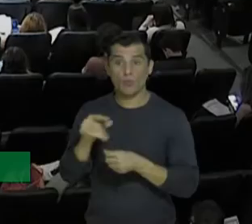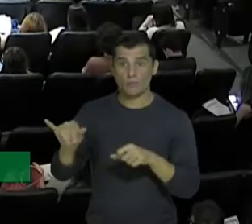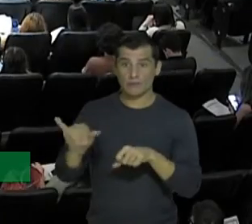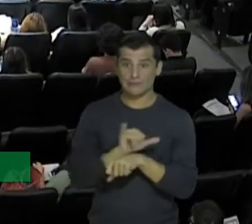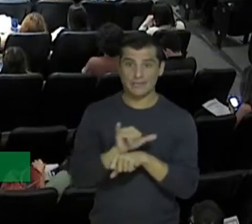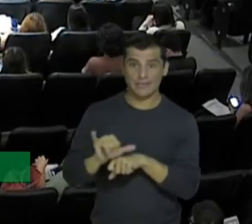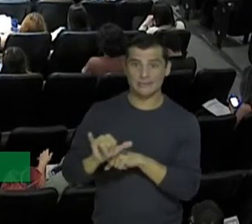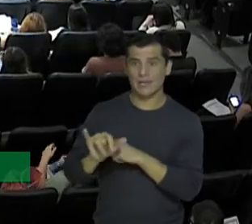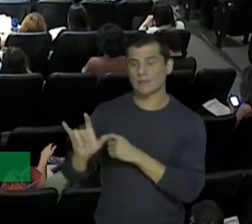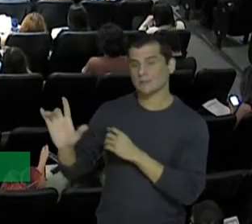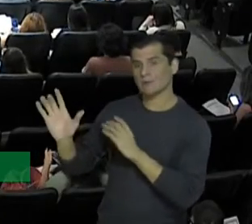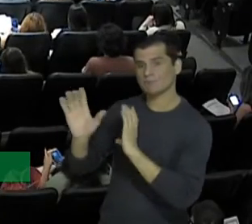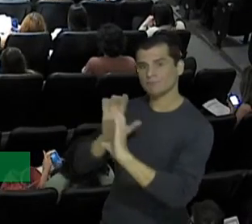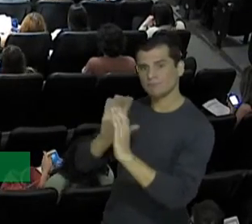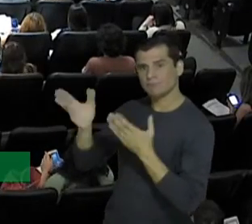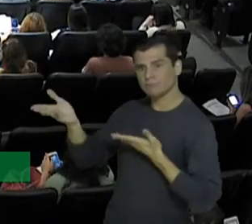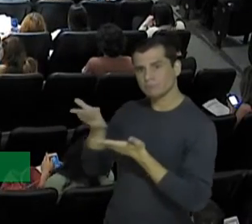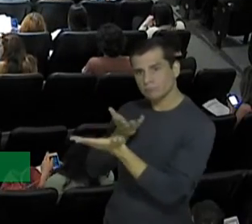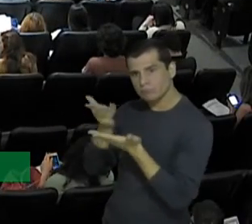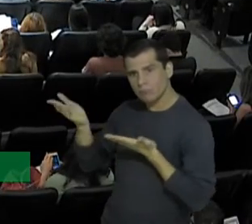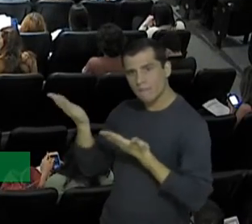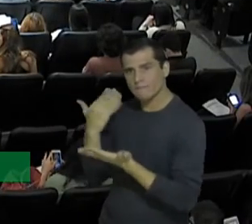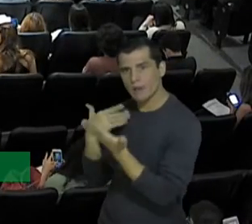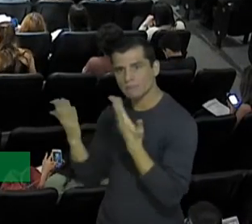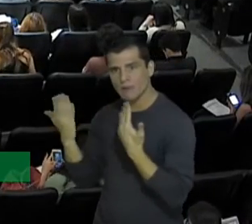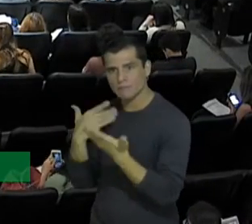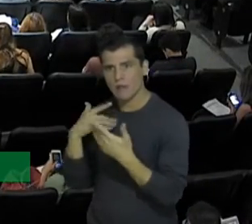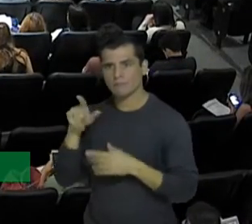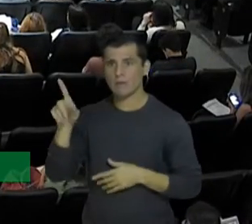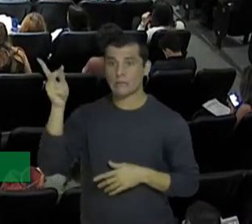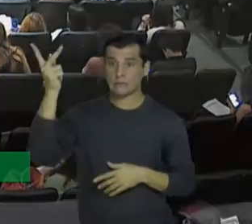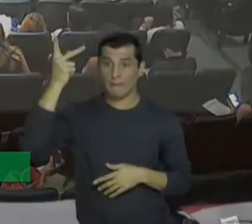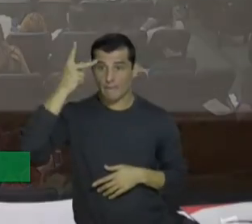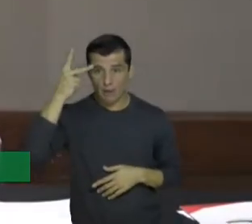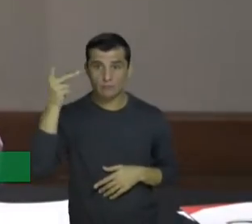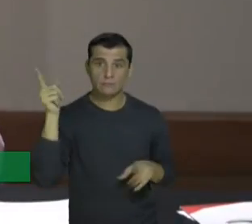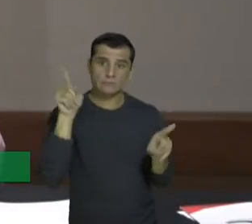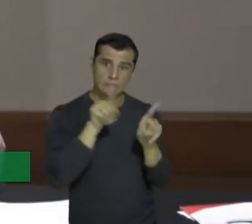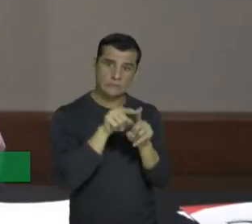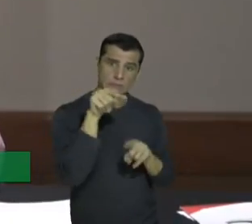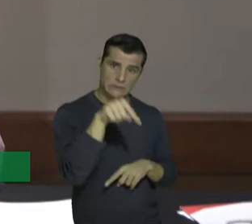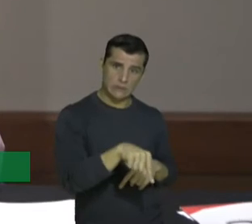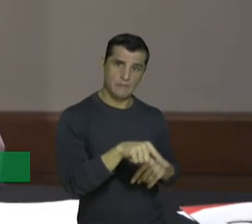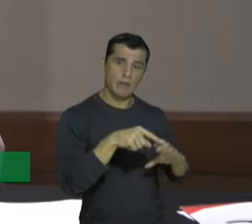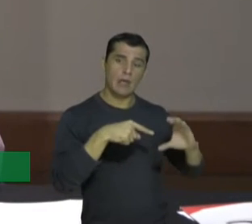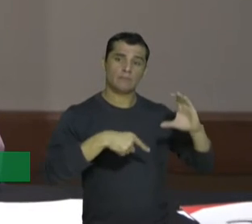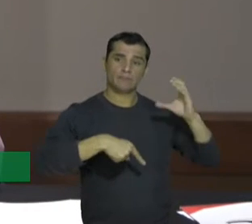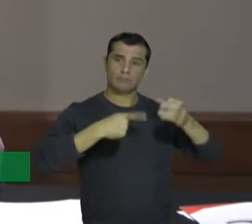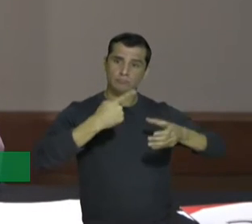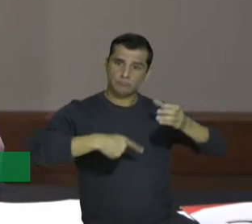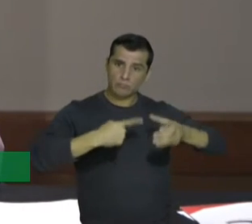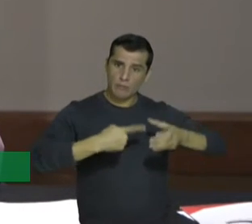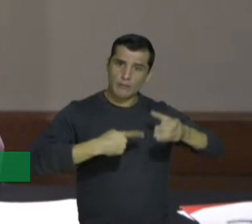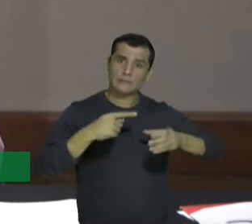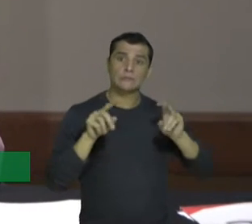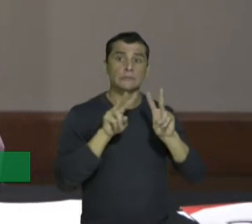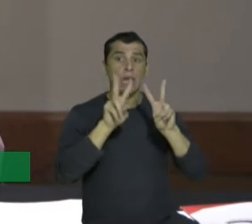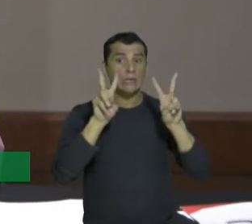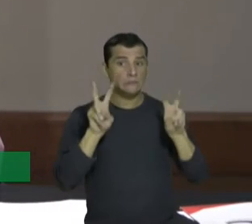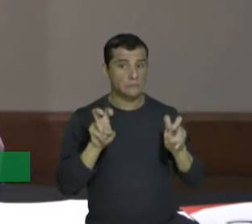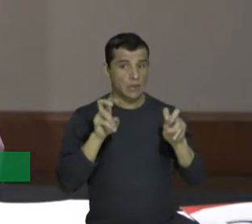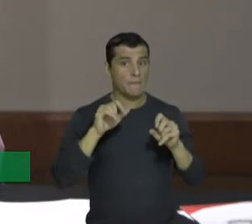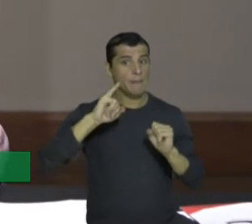comunicação eh que se que se estabelece com aqui também com a com a comissão de relações internacionais para que a gente